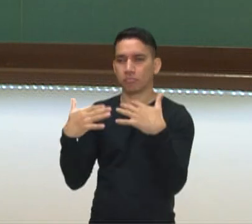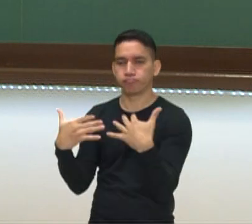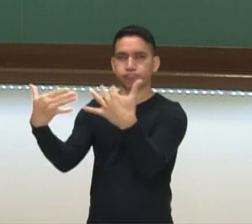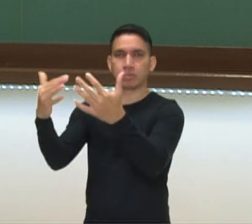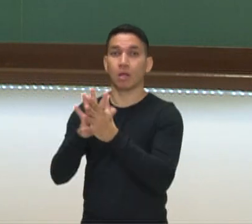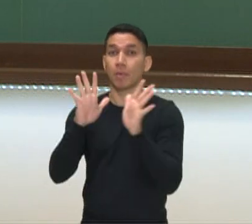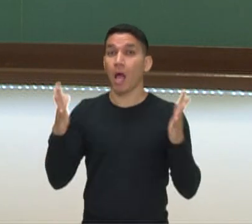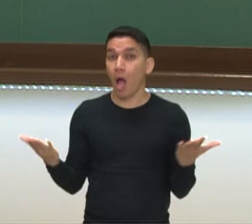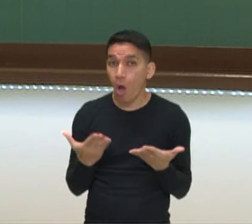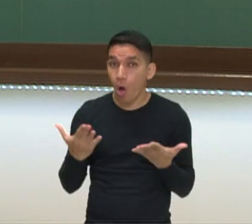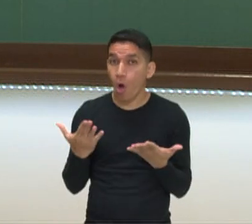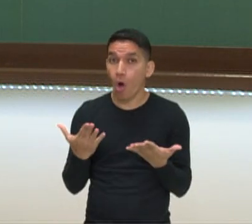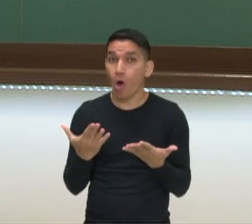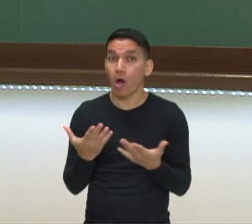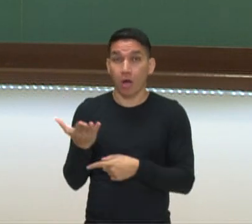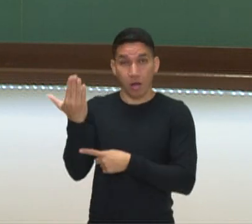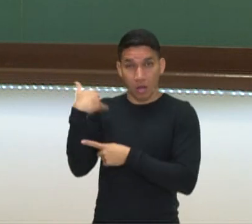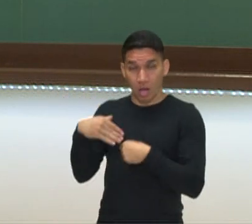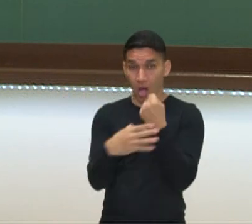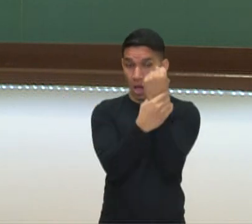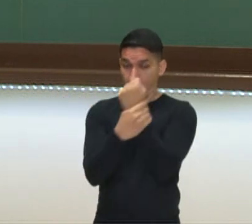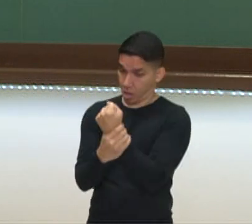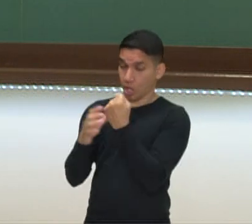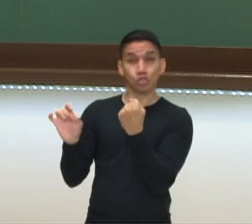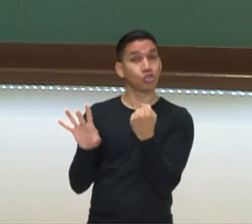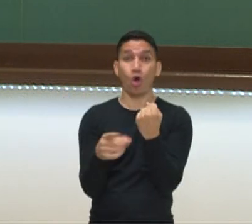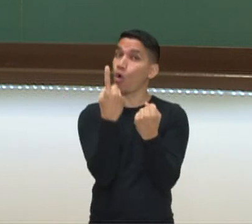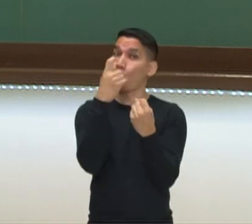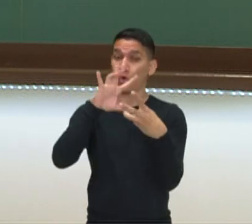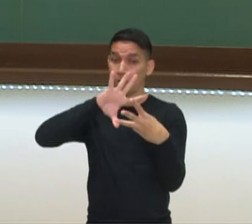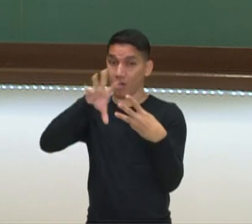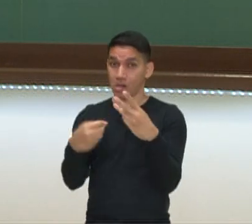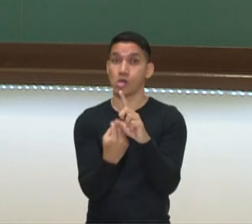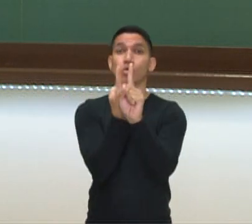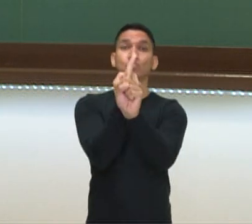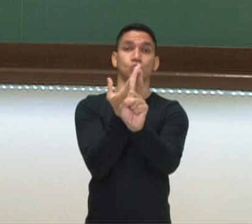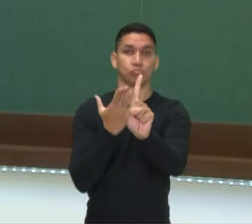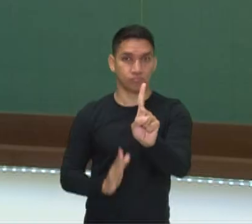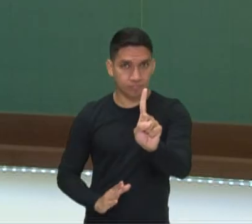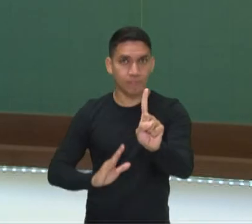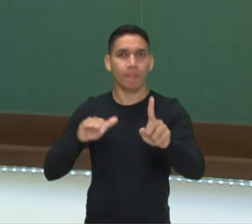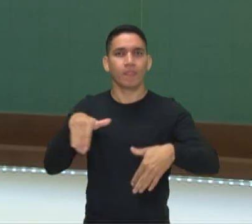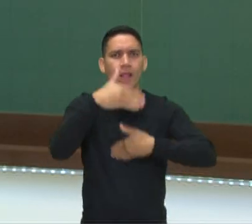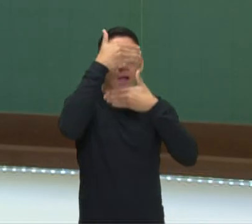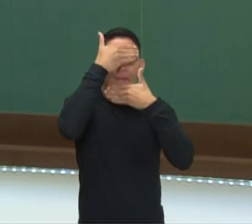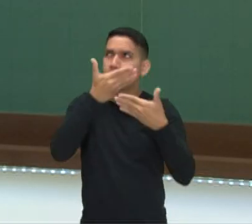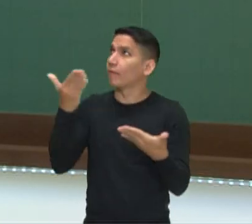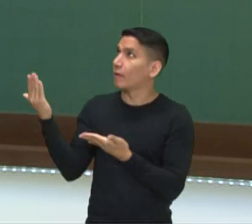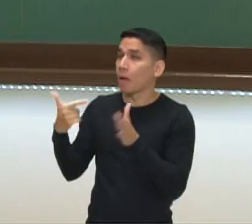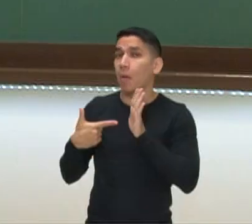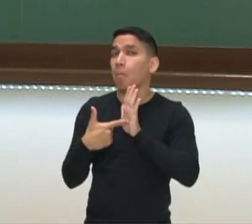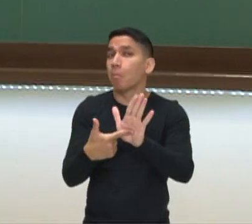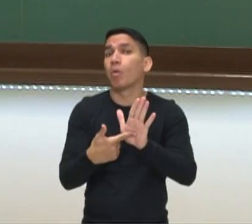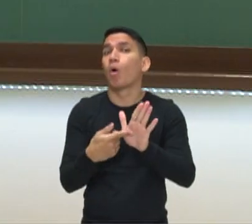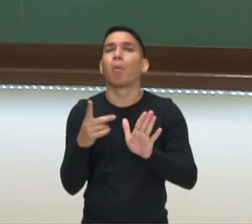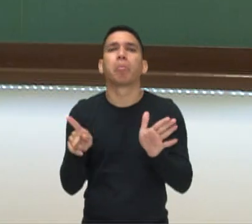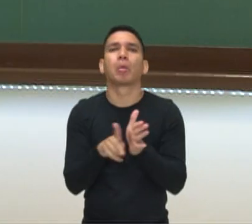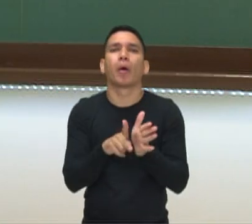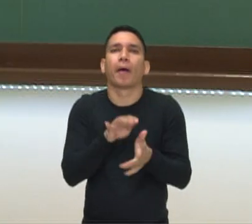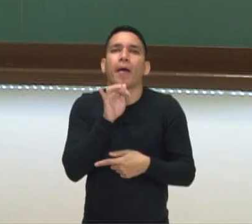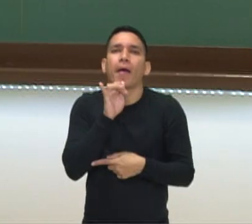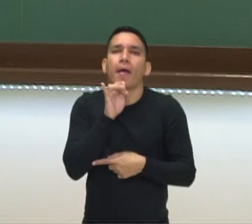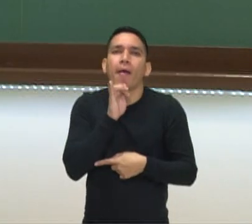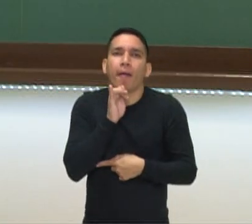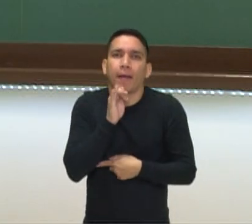concentram na mão de um indivíduo só, que é o rei, tá? E a Arábia Saudita aqui como exemplo, então, atual